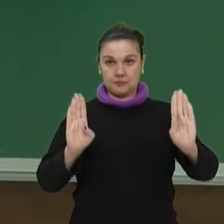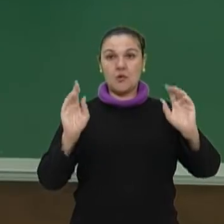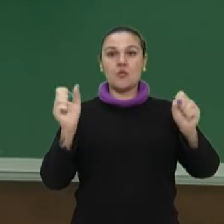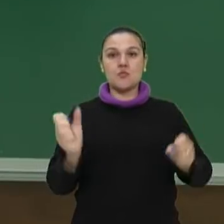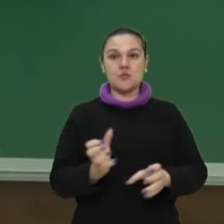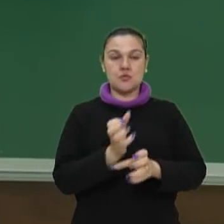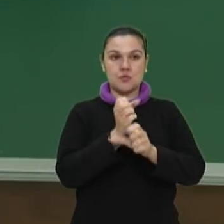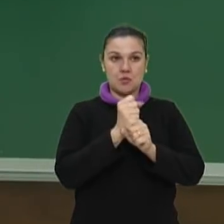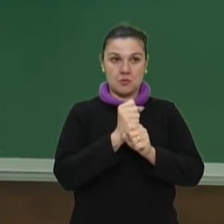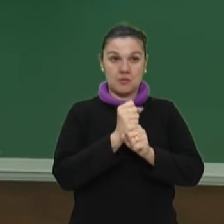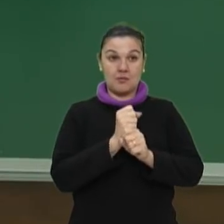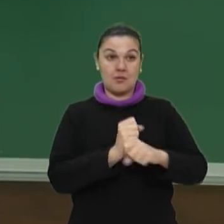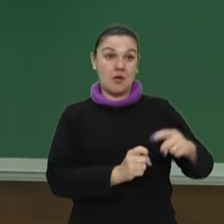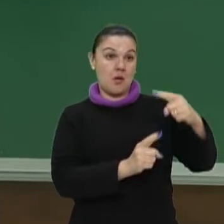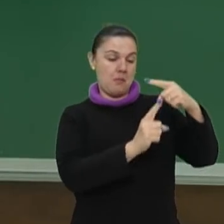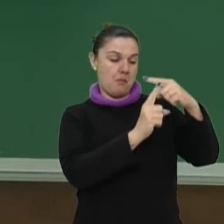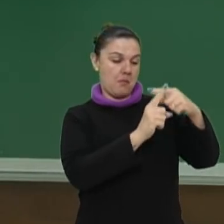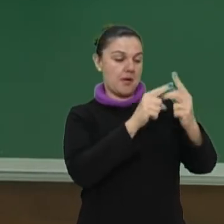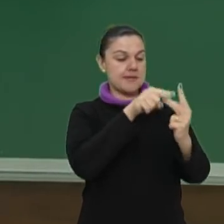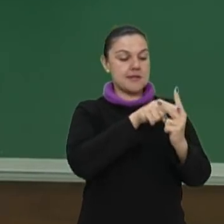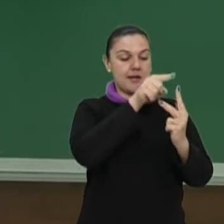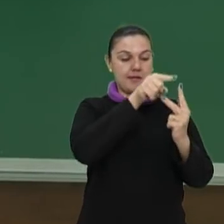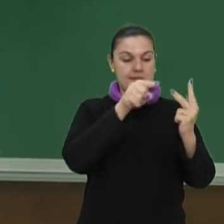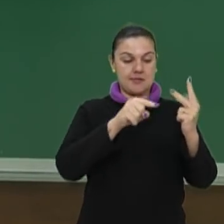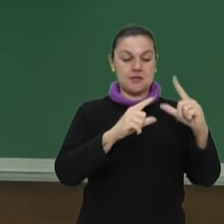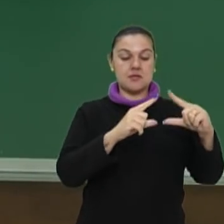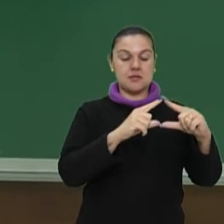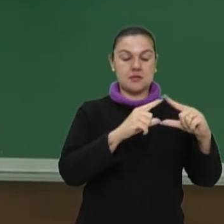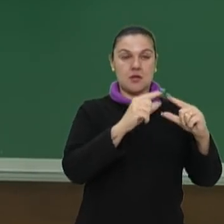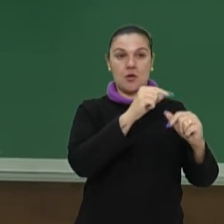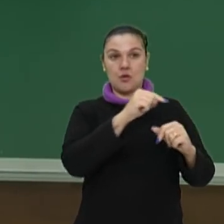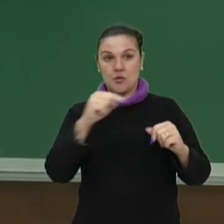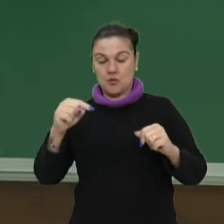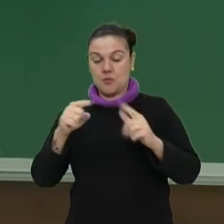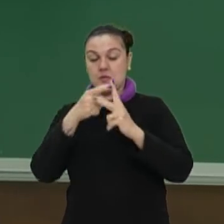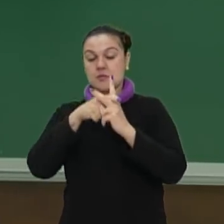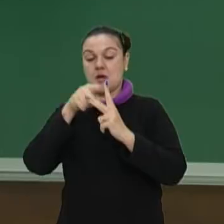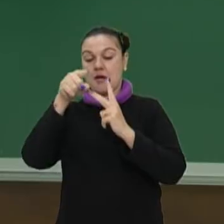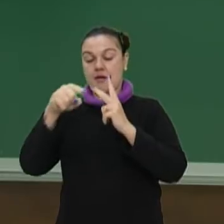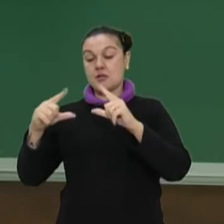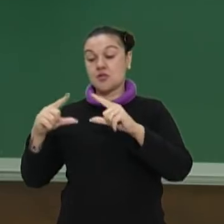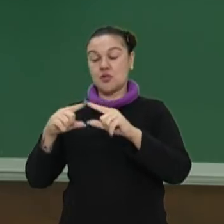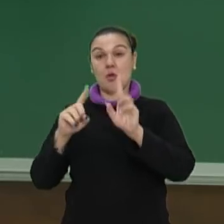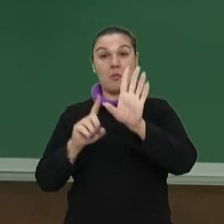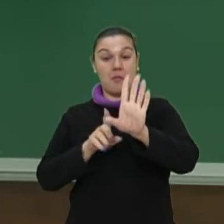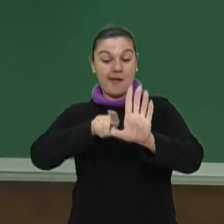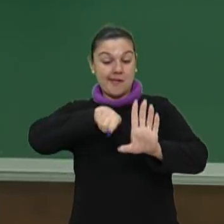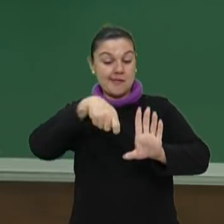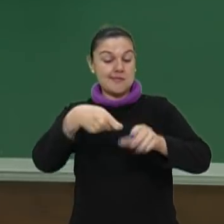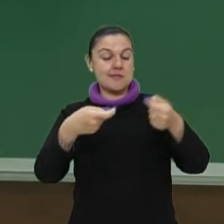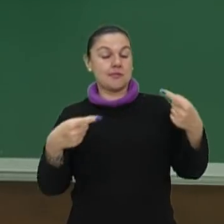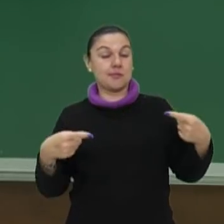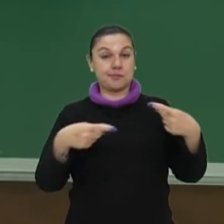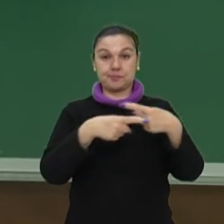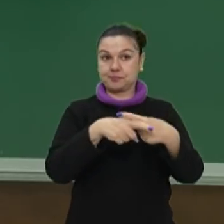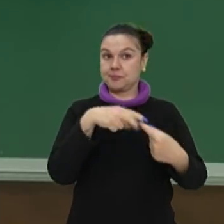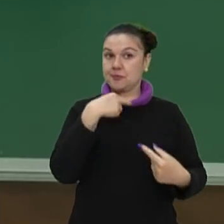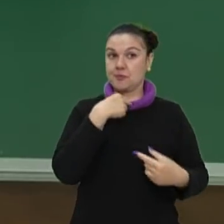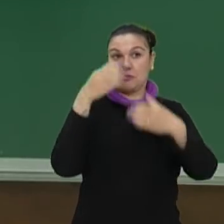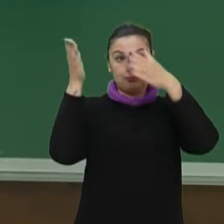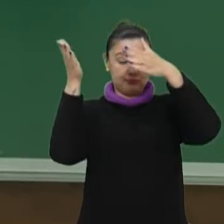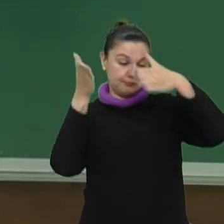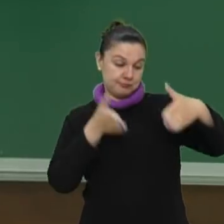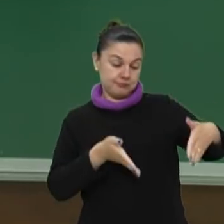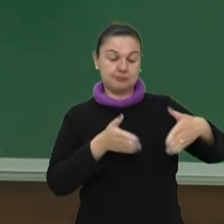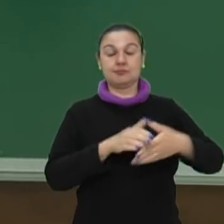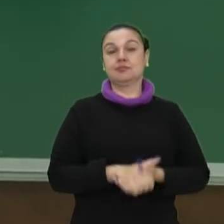soma. Já o mais raiz de delta com o menos raiz de delta também são dois termos semelhantes, só que tem sinais contrários, um vai poder